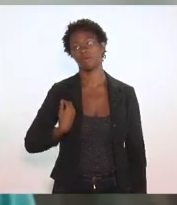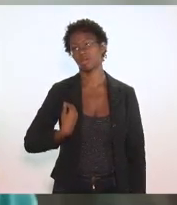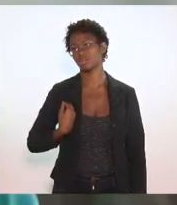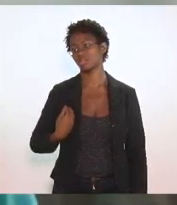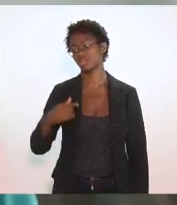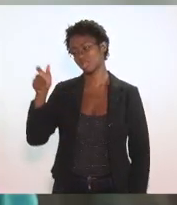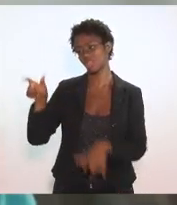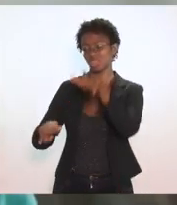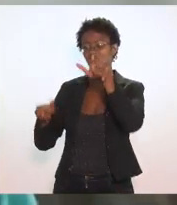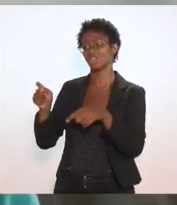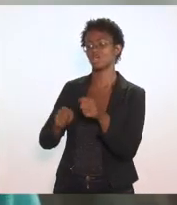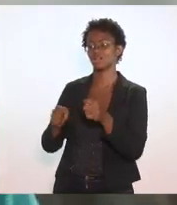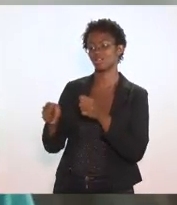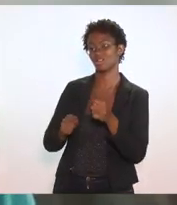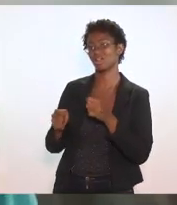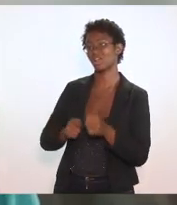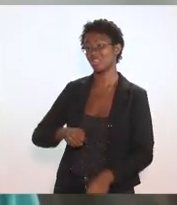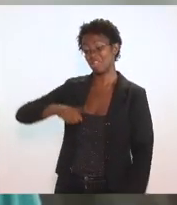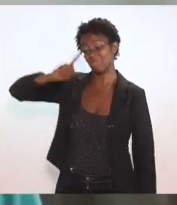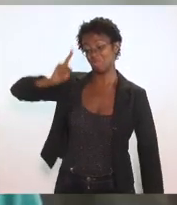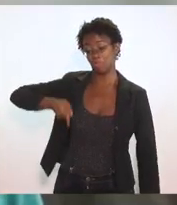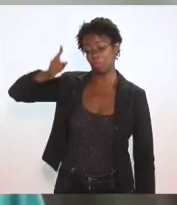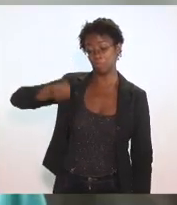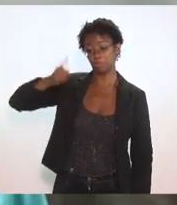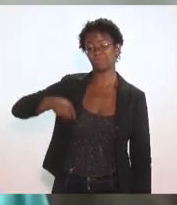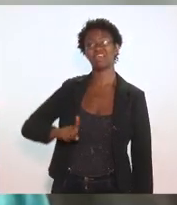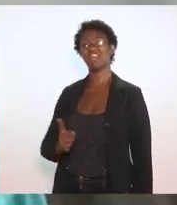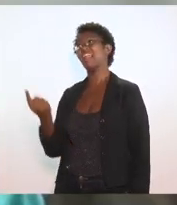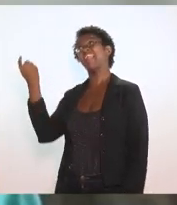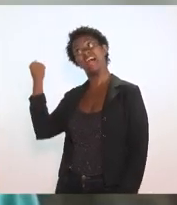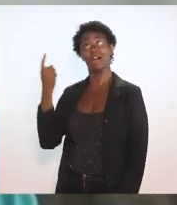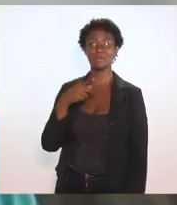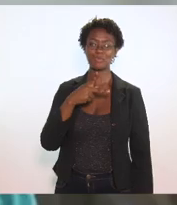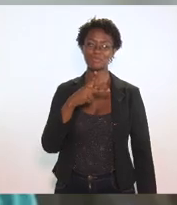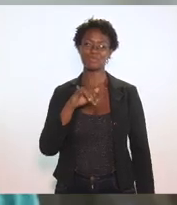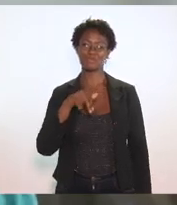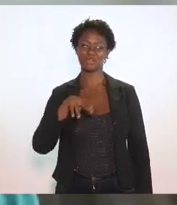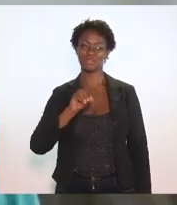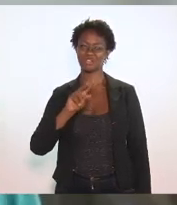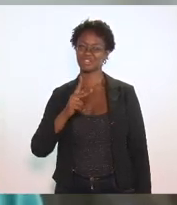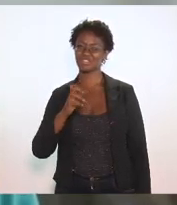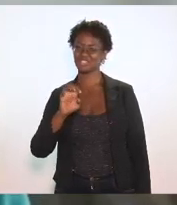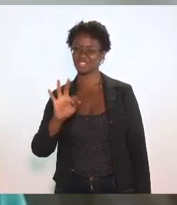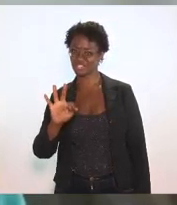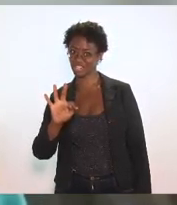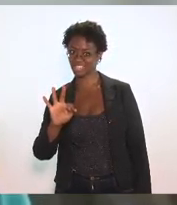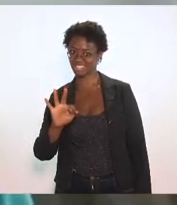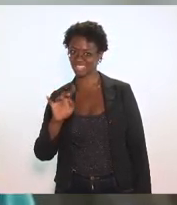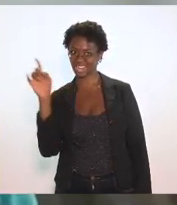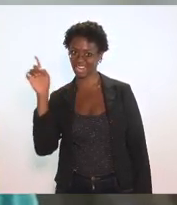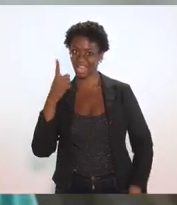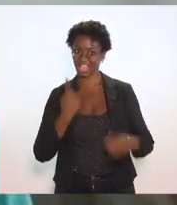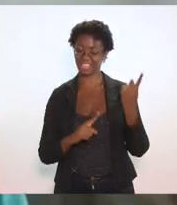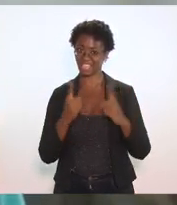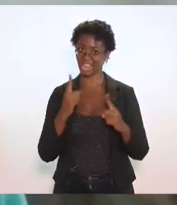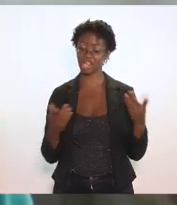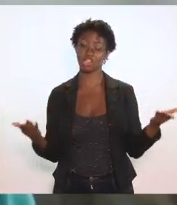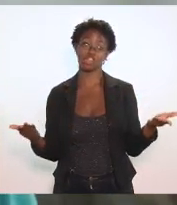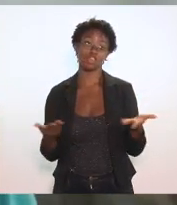economistas a dura ditadura de Pinochet no Chile e hoje ousam levantar a